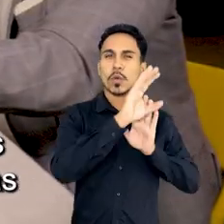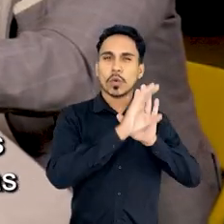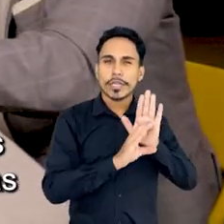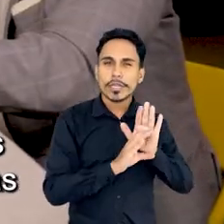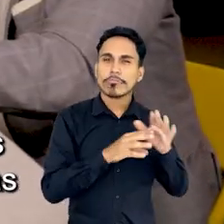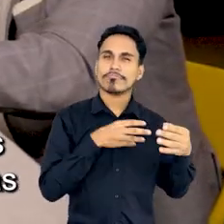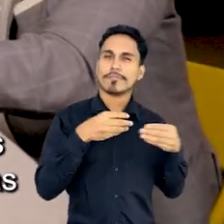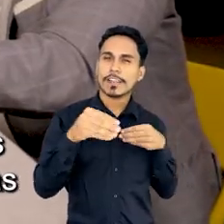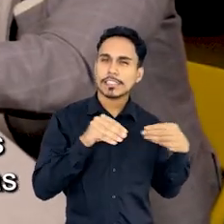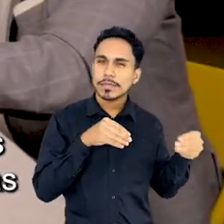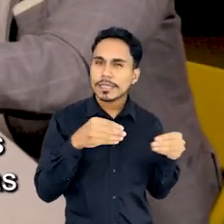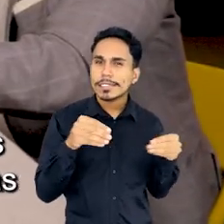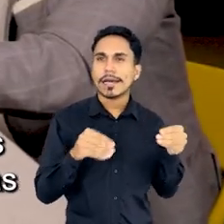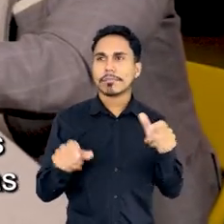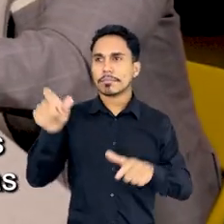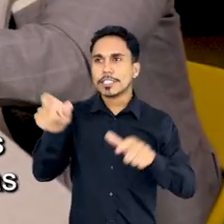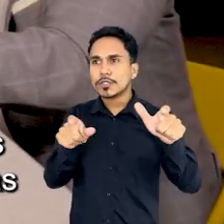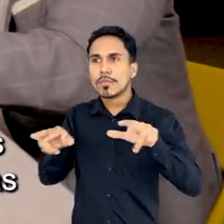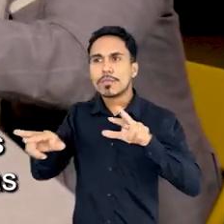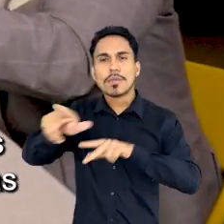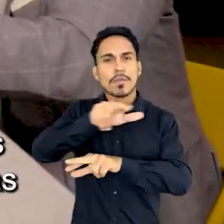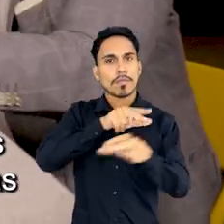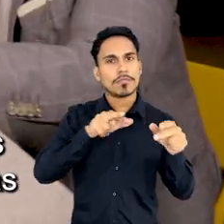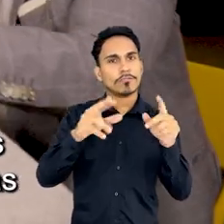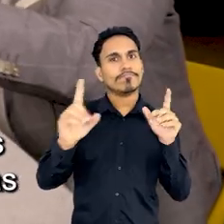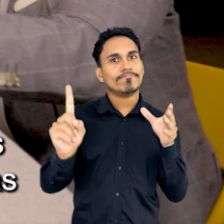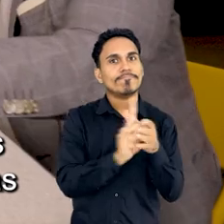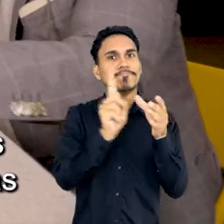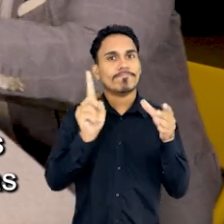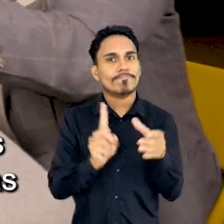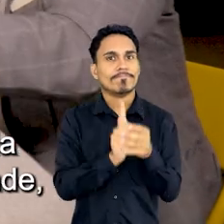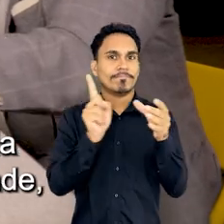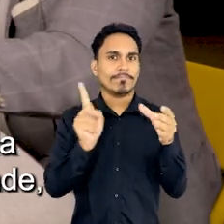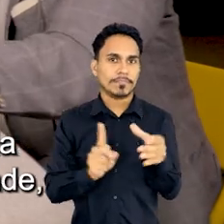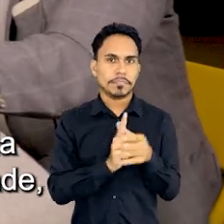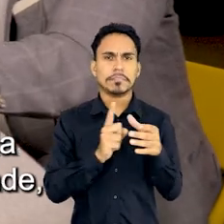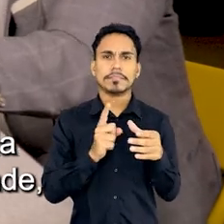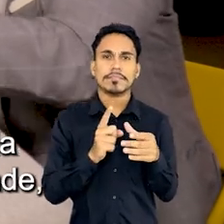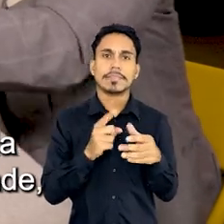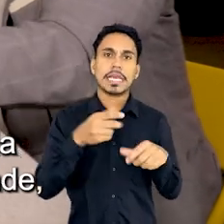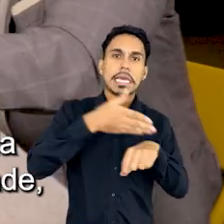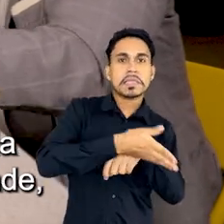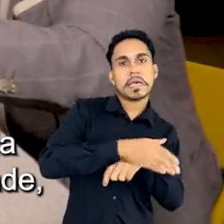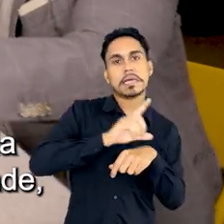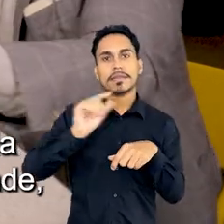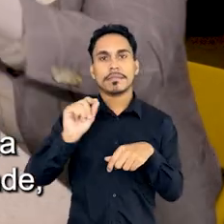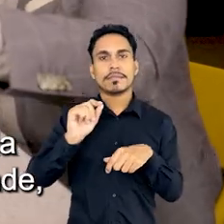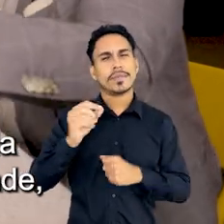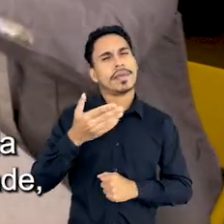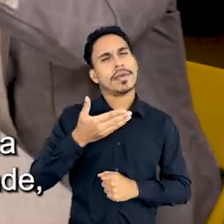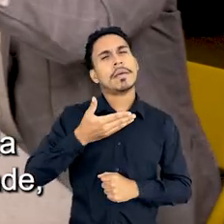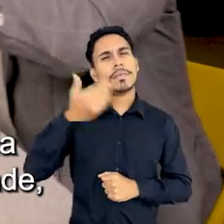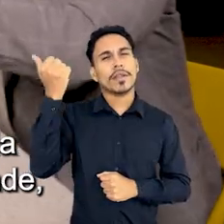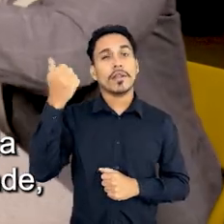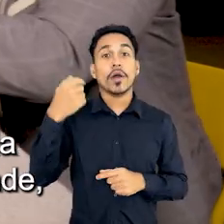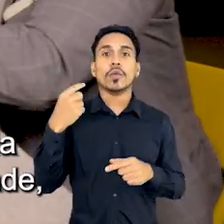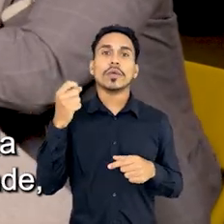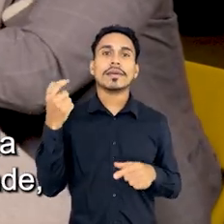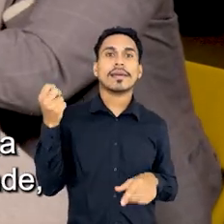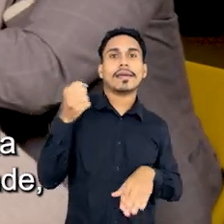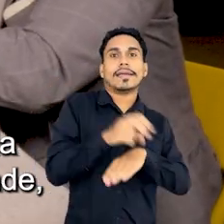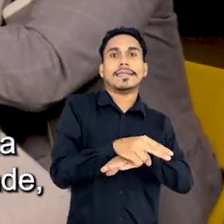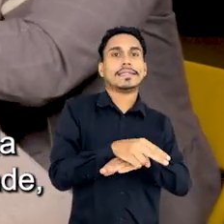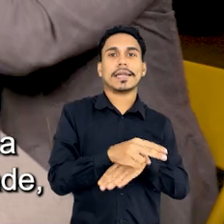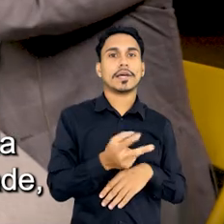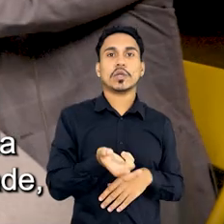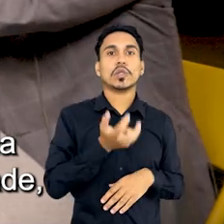currículos inclusive em duração uhum eh mas acho que o modelo de várias entradas e várias saídas ele é melhor que o modelo de uma entrada com várias possíveis